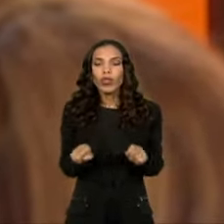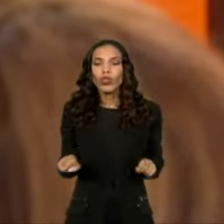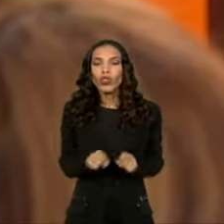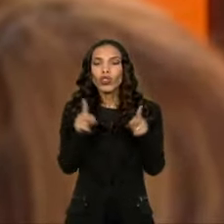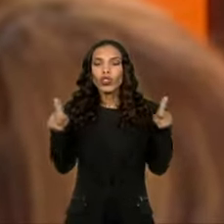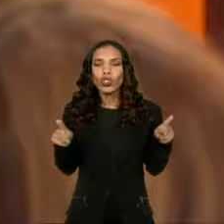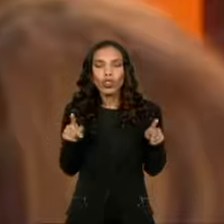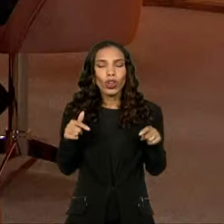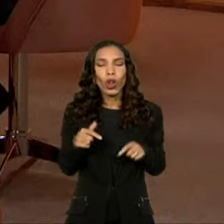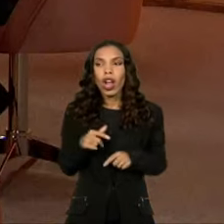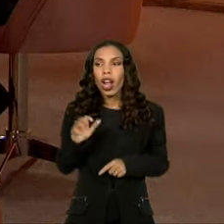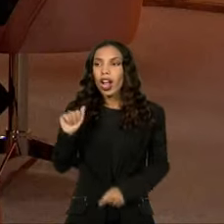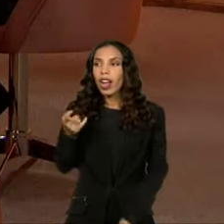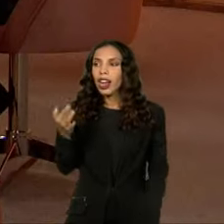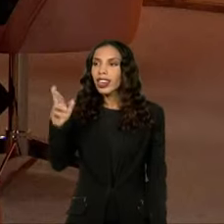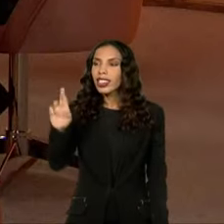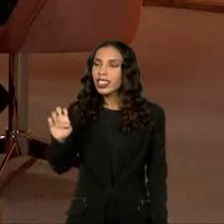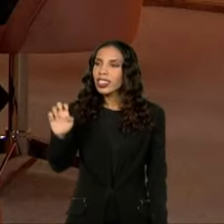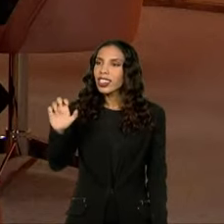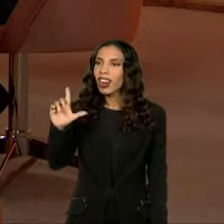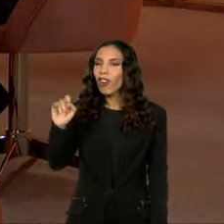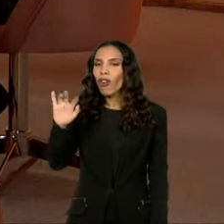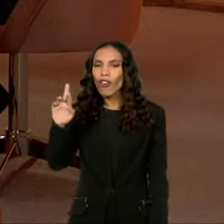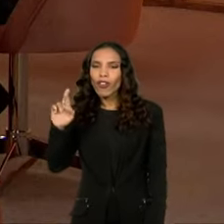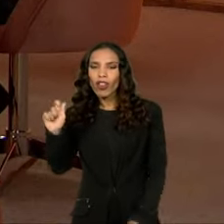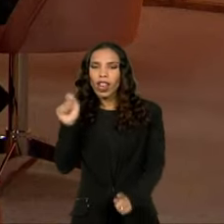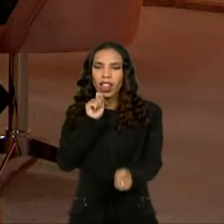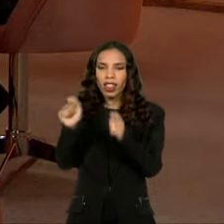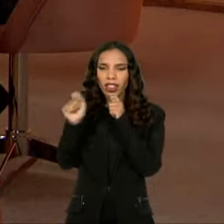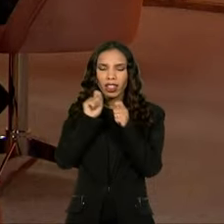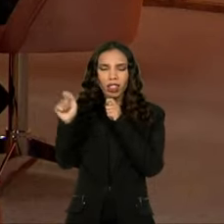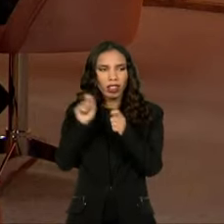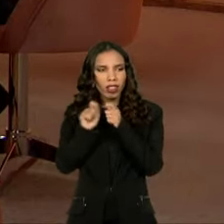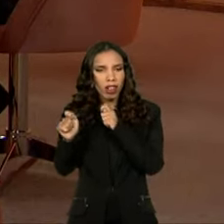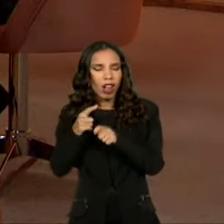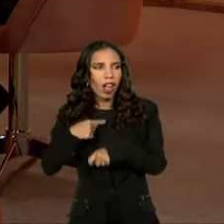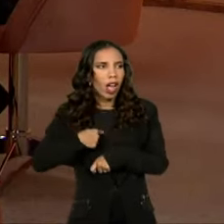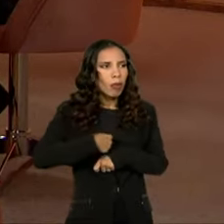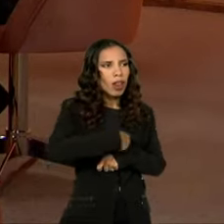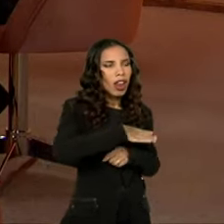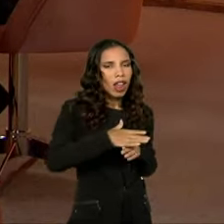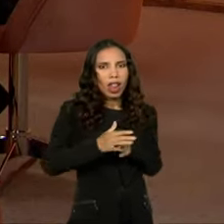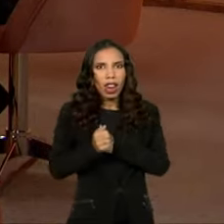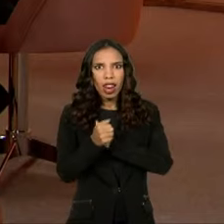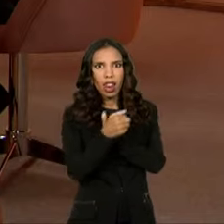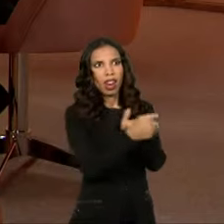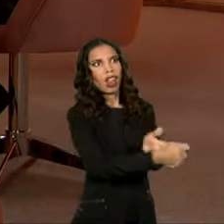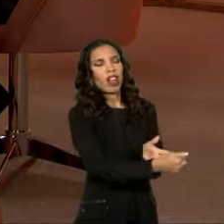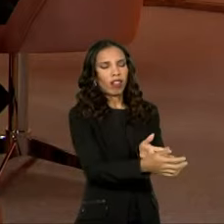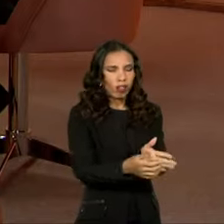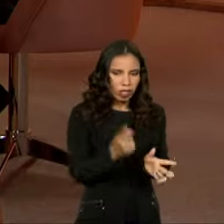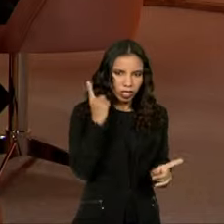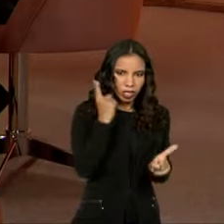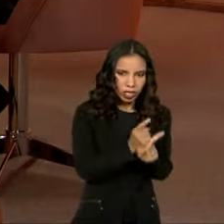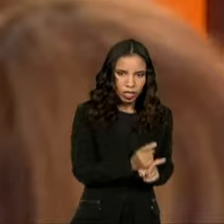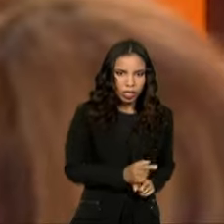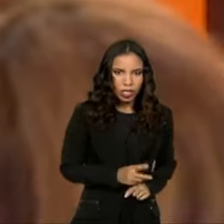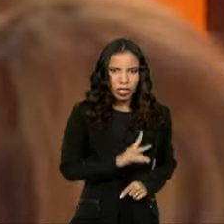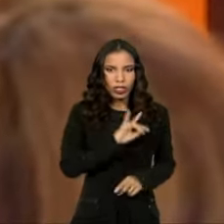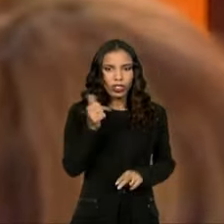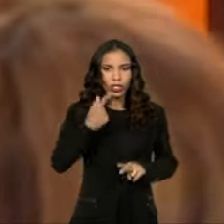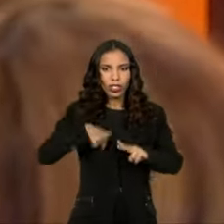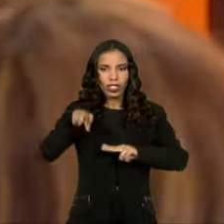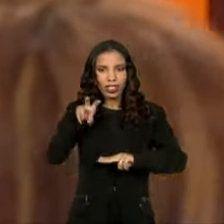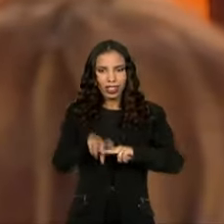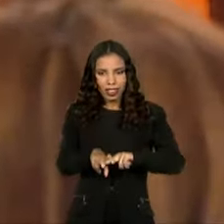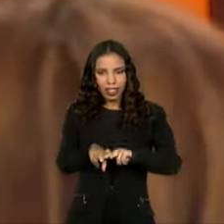André Curvelo vem e me faz uma entrevista e aí me leva no programa para participar de um quadro, num encontro. Eu falei, cara, um dia eu vou sentar